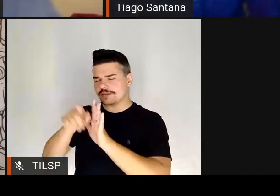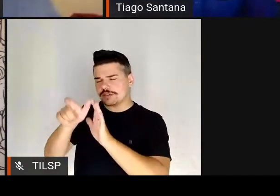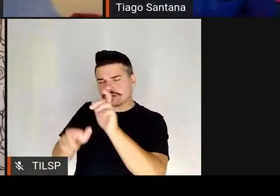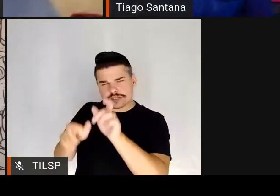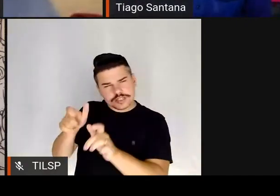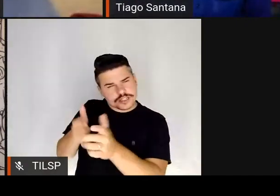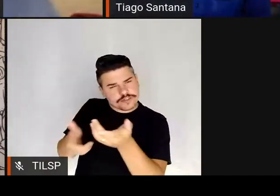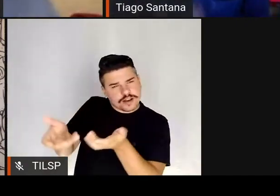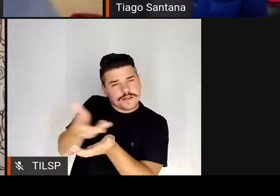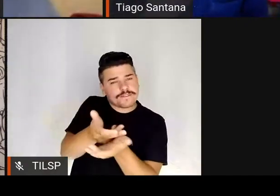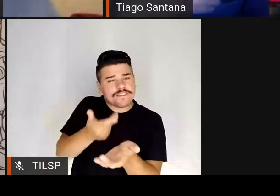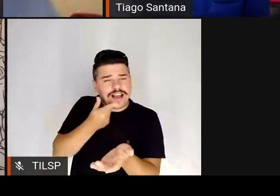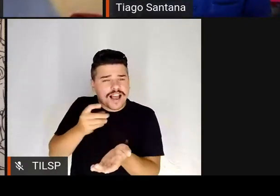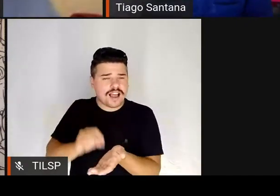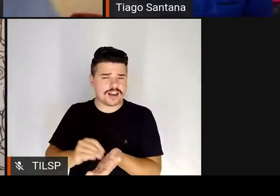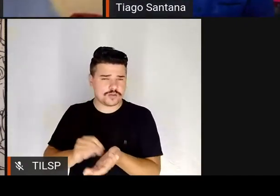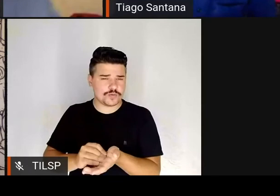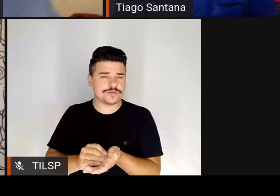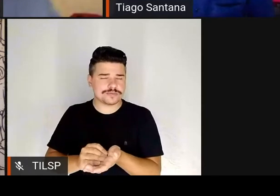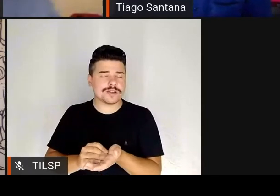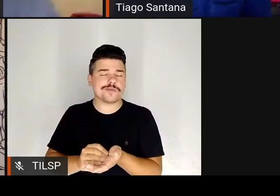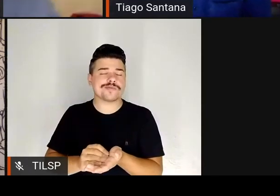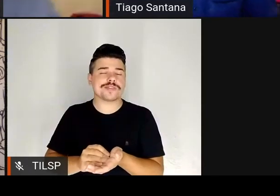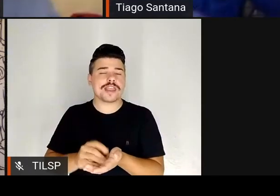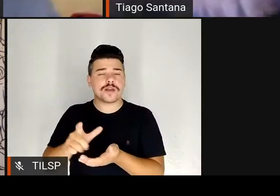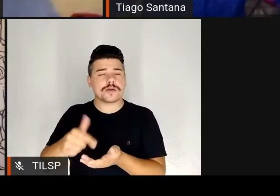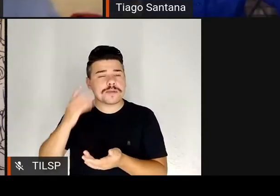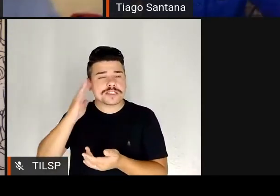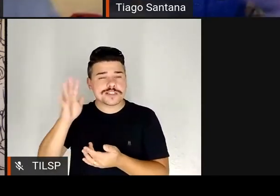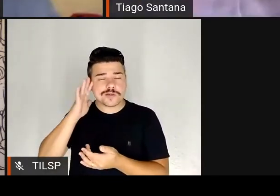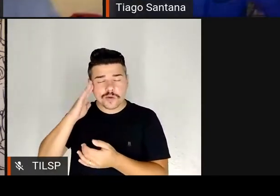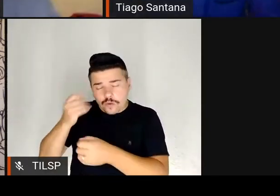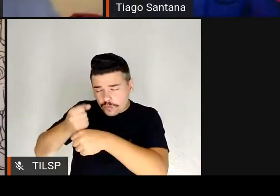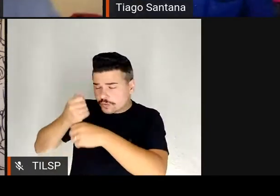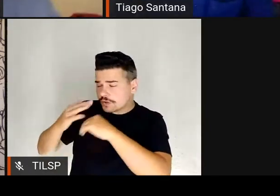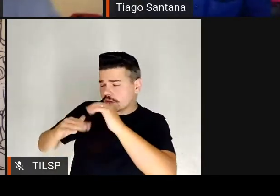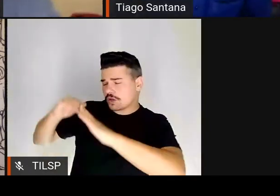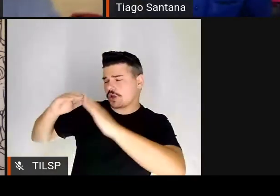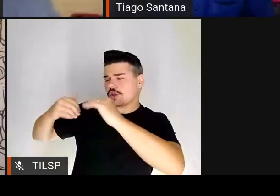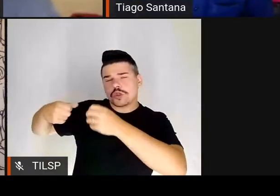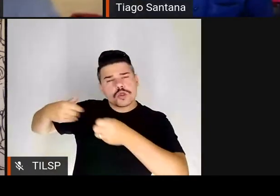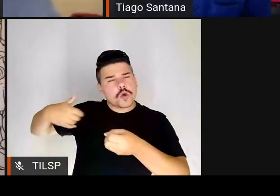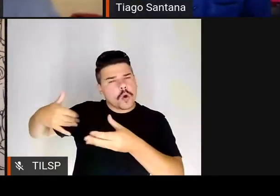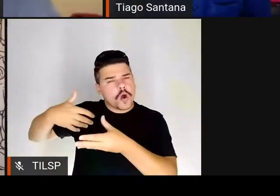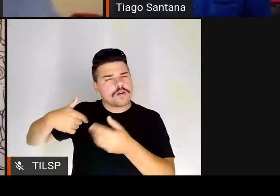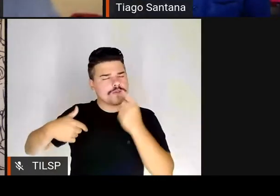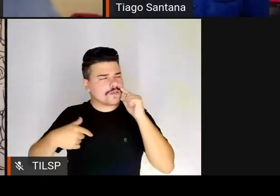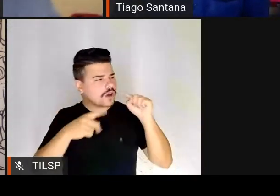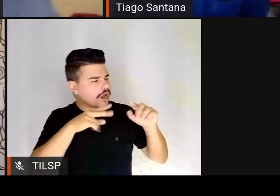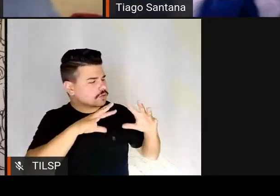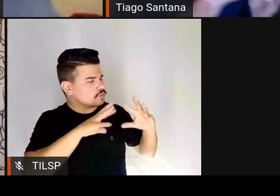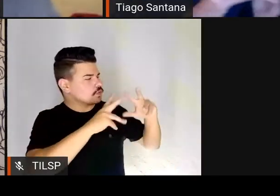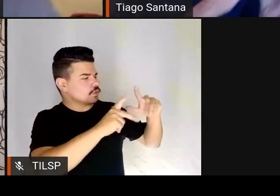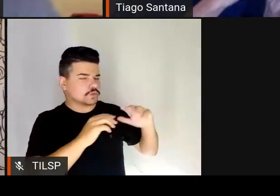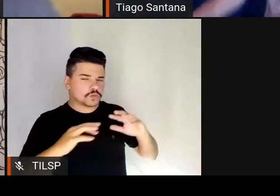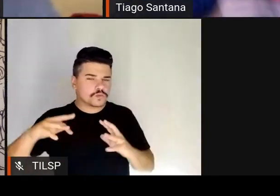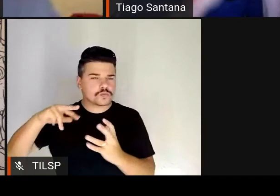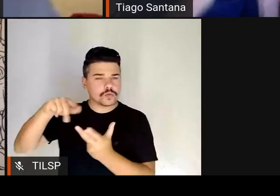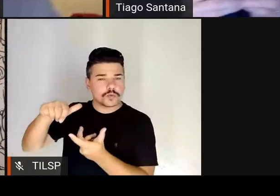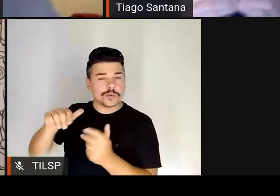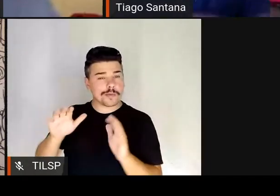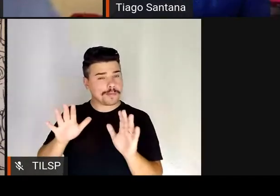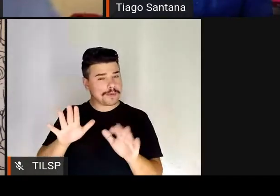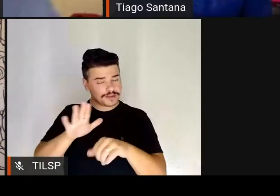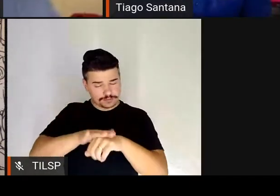queria... Né, eu imagino, construir algo novo, né, algo apontar para questões do mundo, mas, ao mesmo tempo, ele